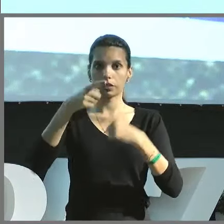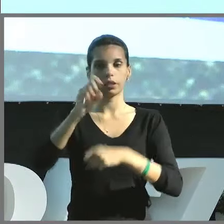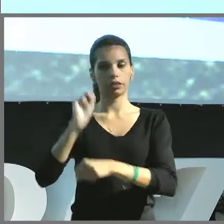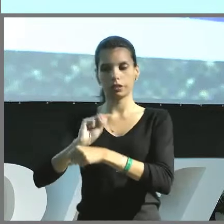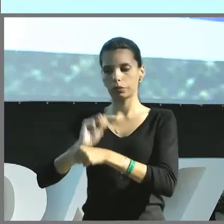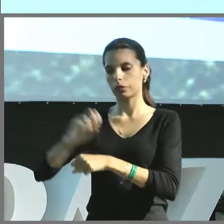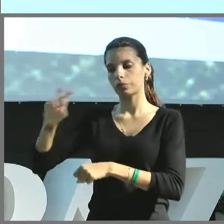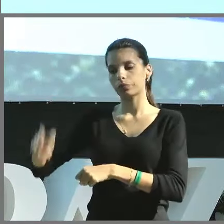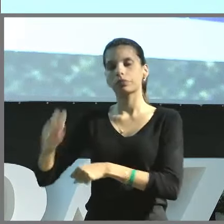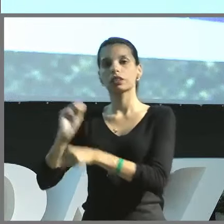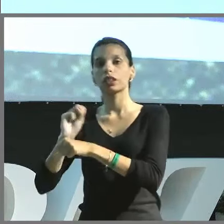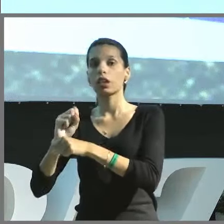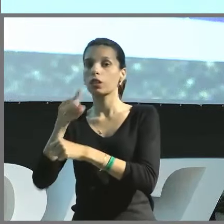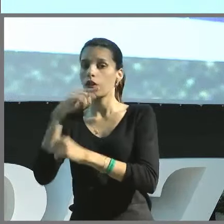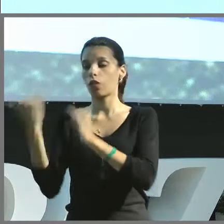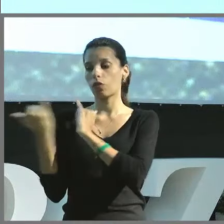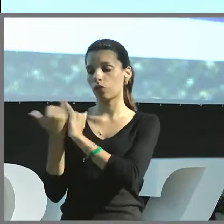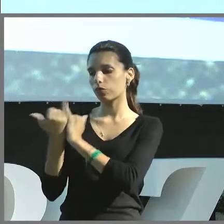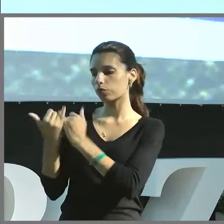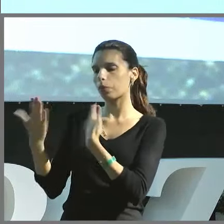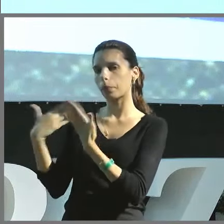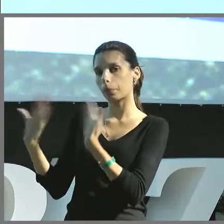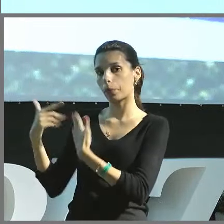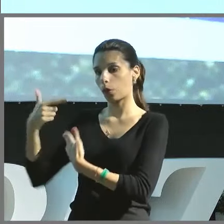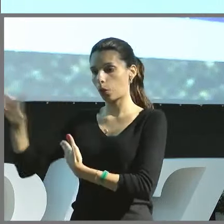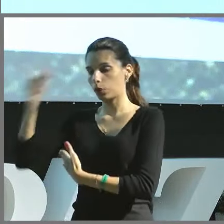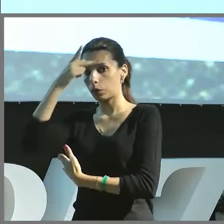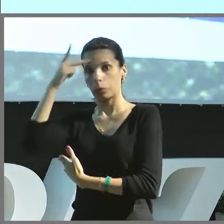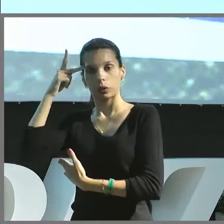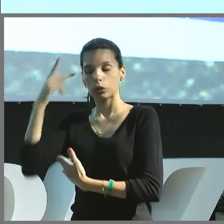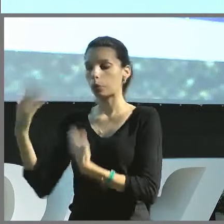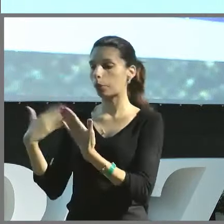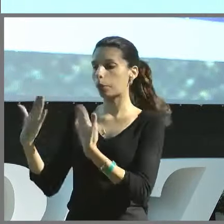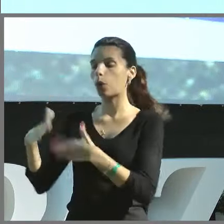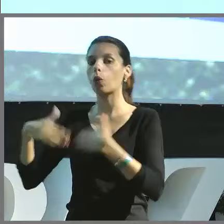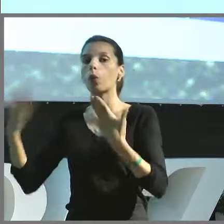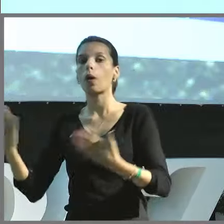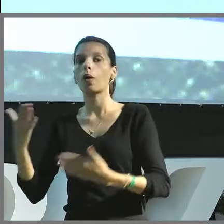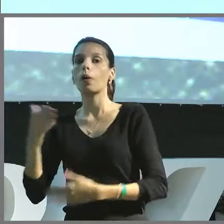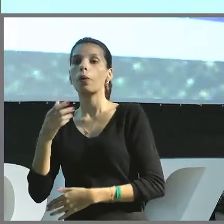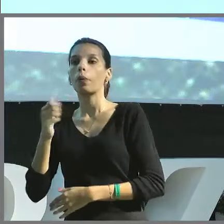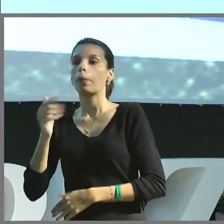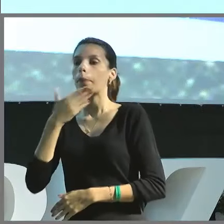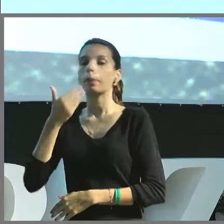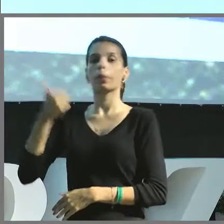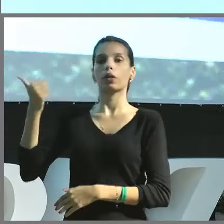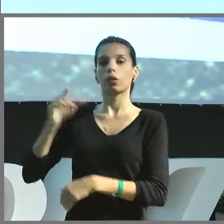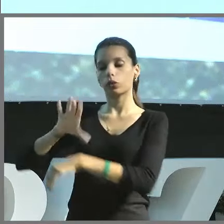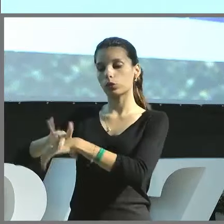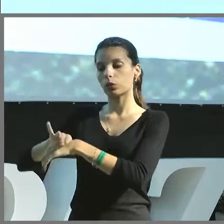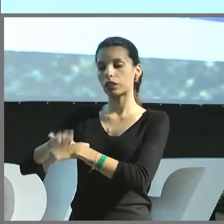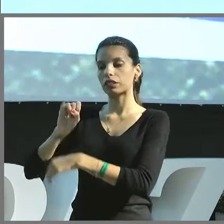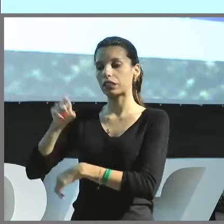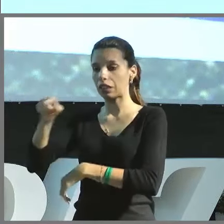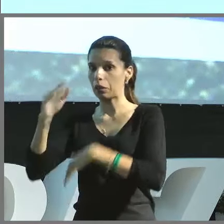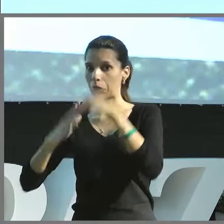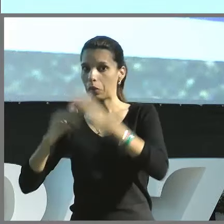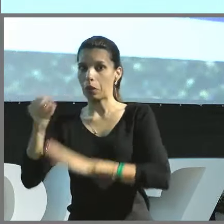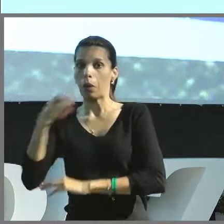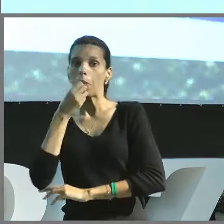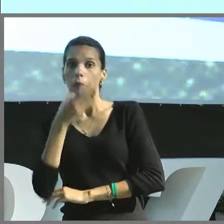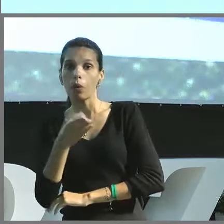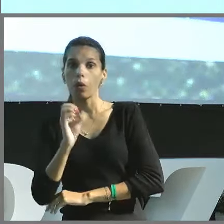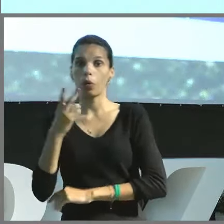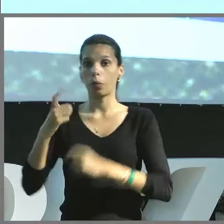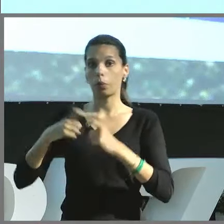de espera fofocando com outro colega sobre quem é que tem a maior doença ou sobre aquele profissional, se ele é bom ou não é, ou o que ele já fez de